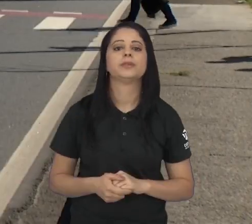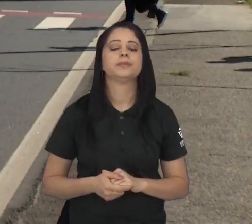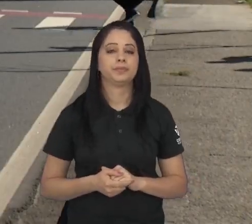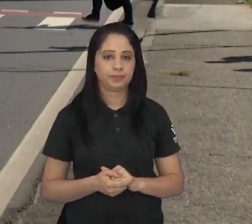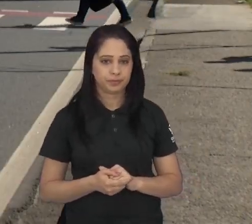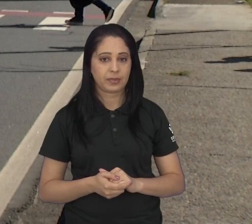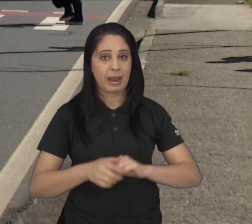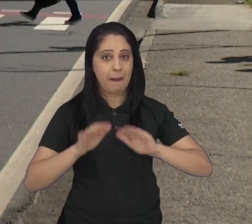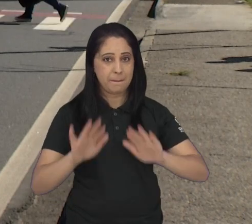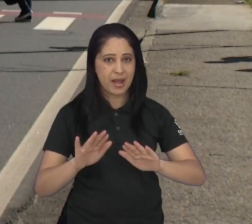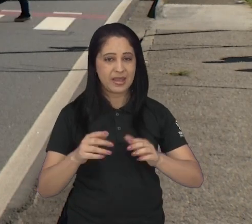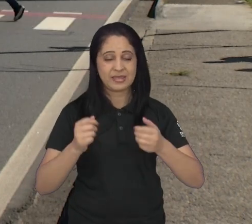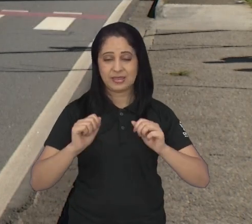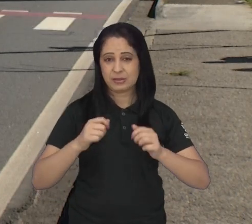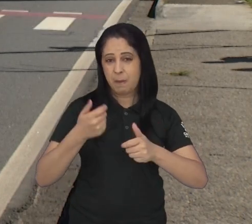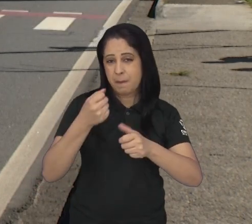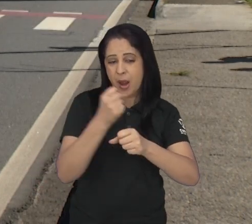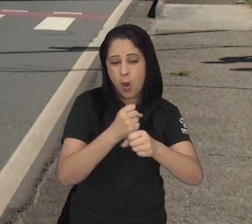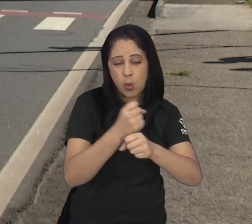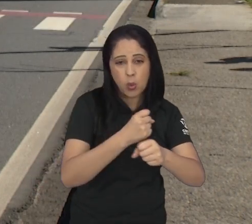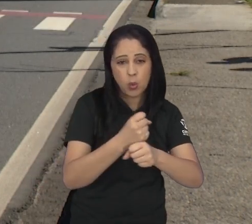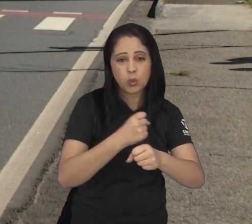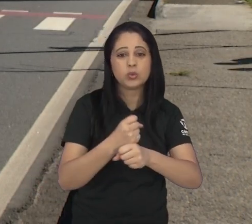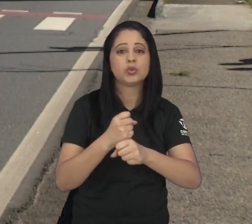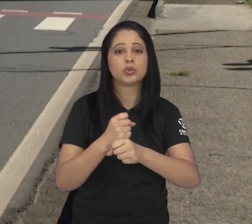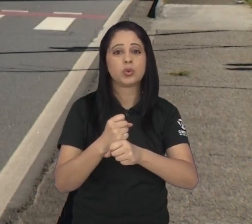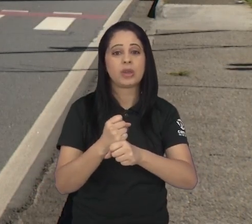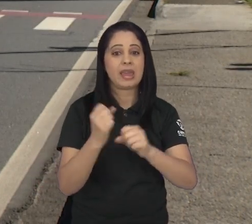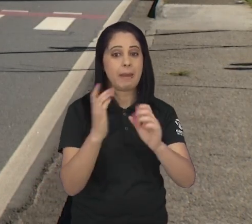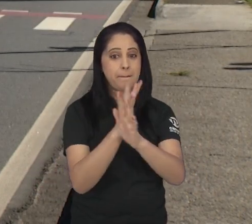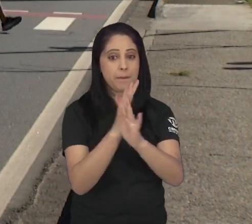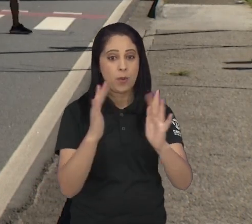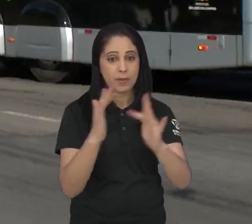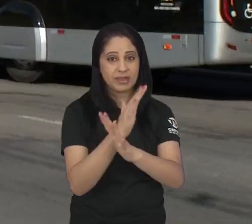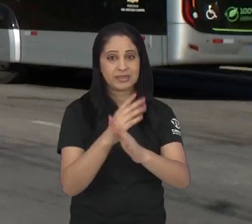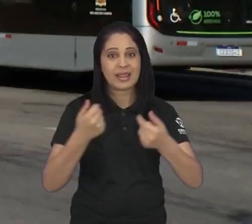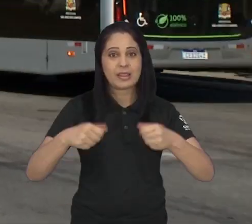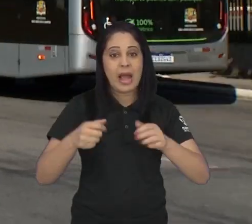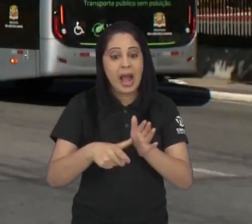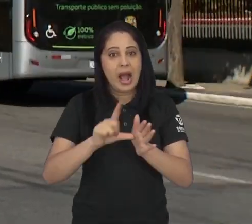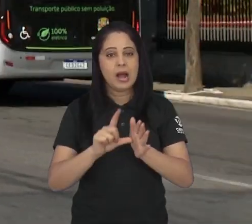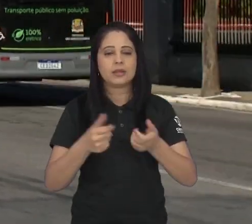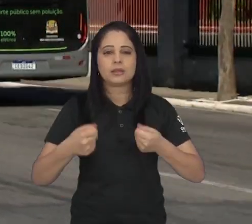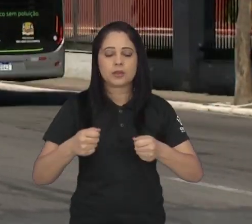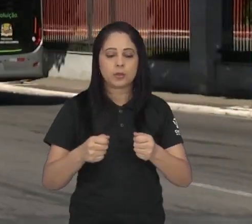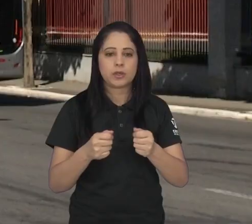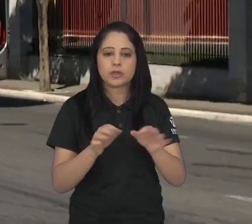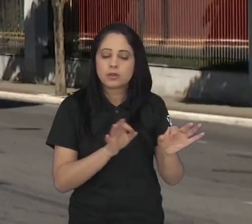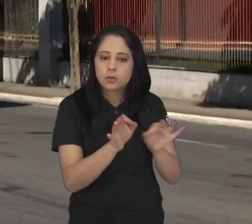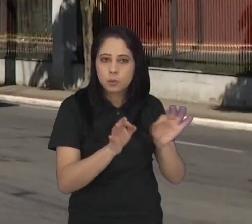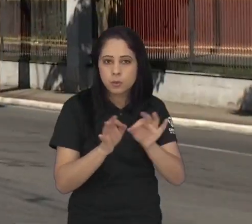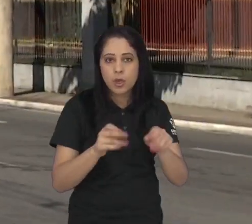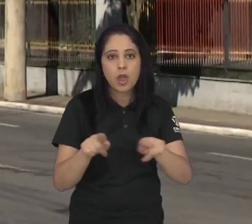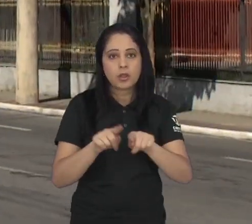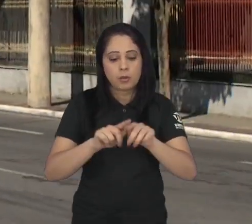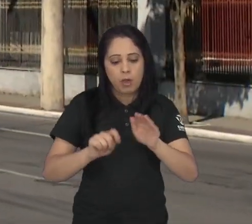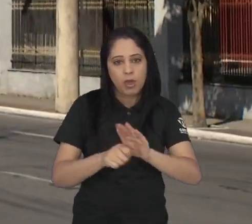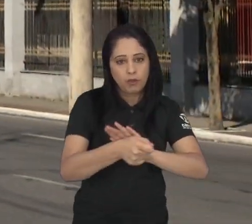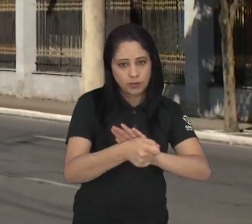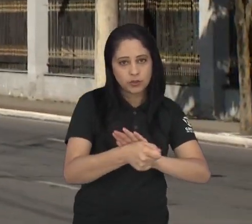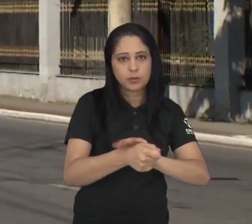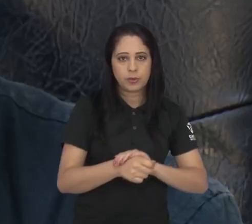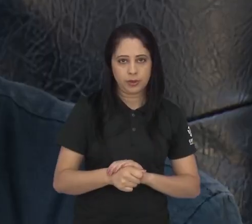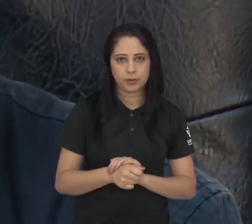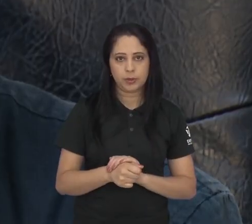para realizar soluções de mobilidade de grande porte como essas é preciso planejamento investimento e